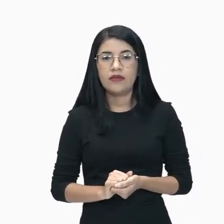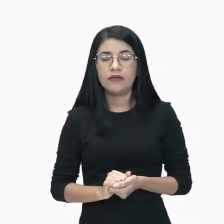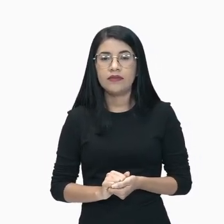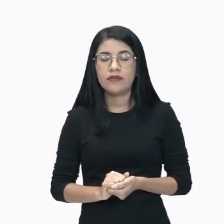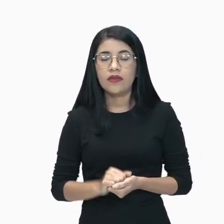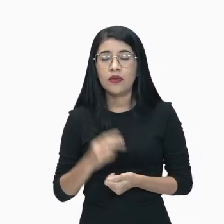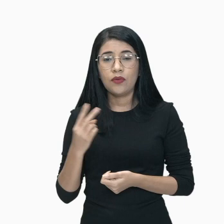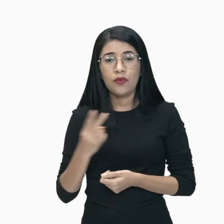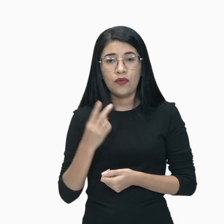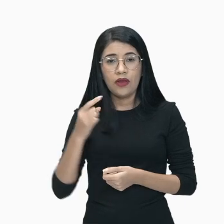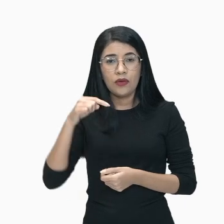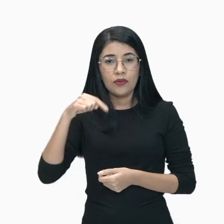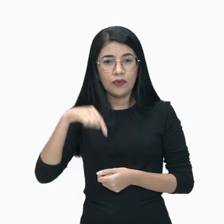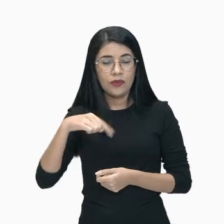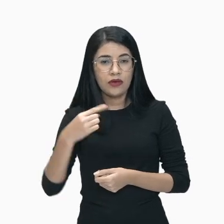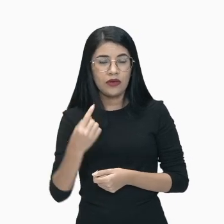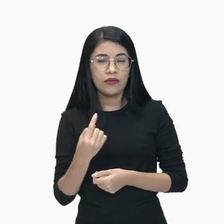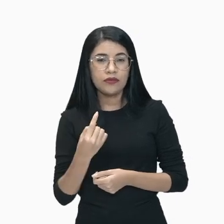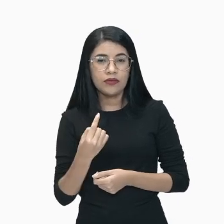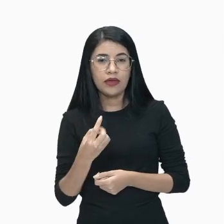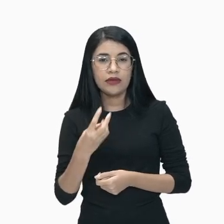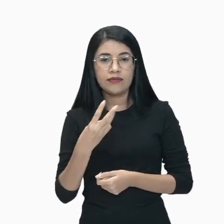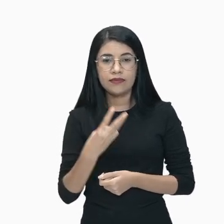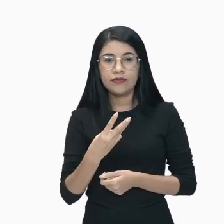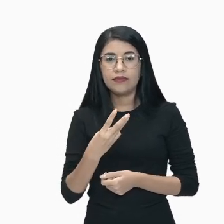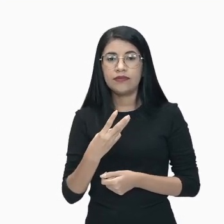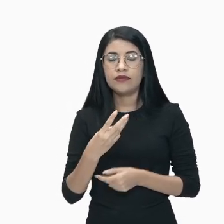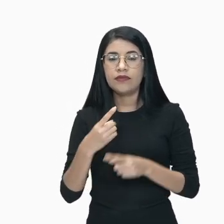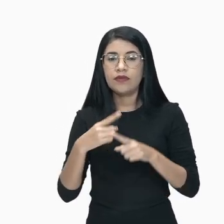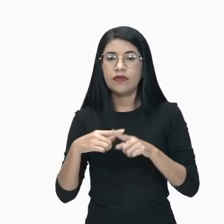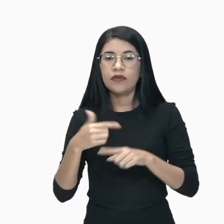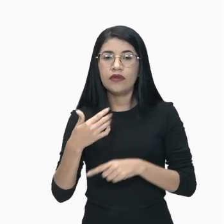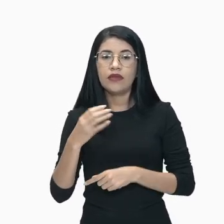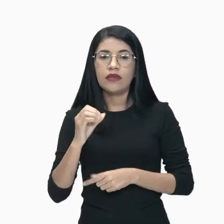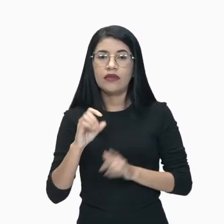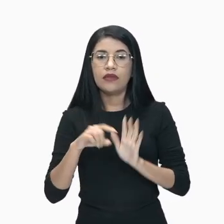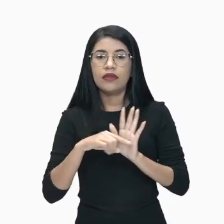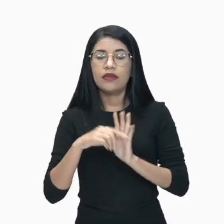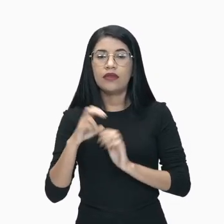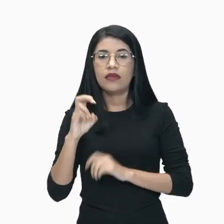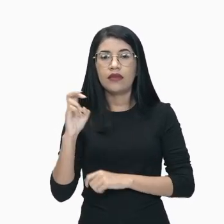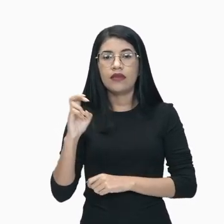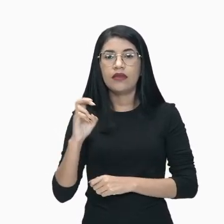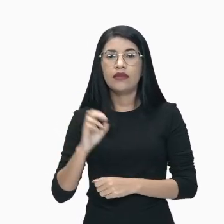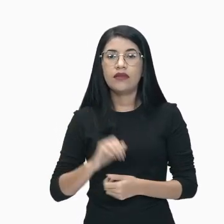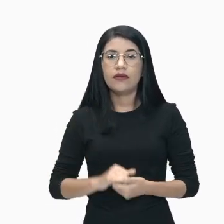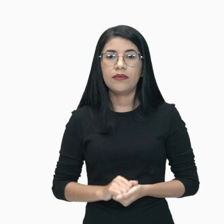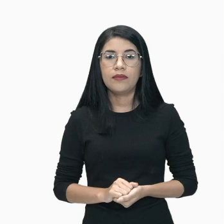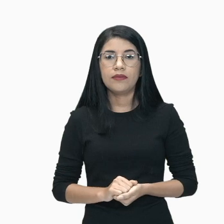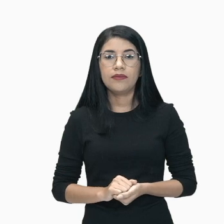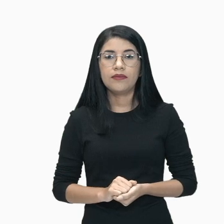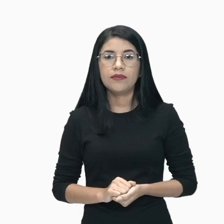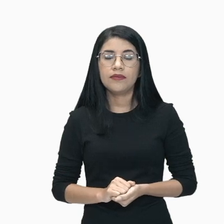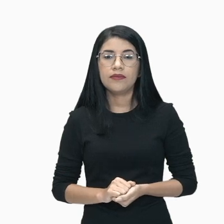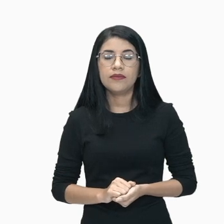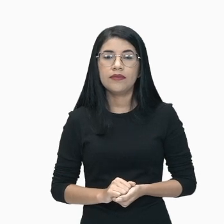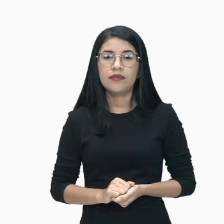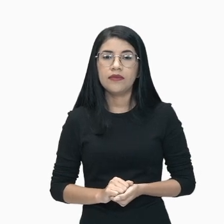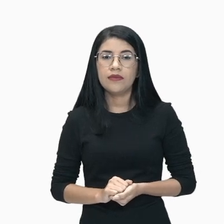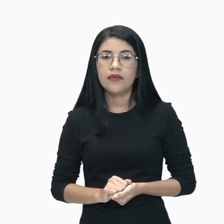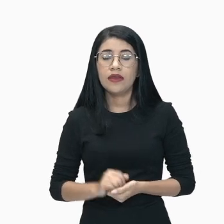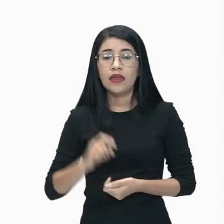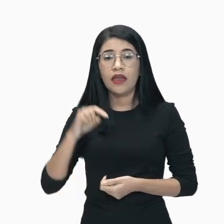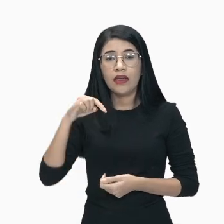valor da carga Q1 é 3 vezes 10 a menos 5. E o valor da